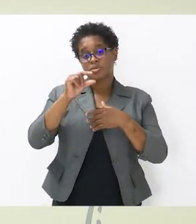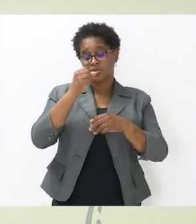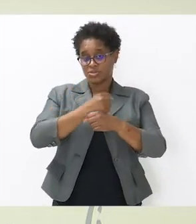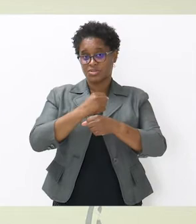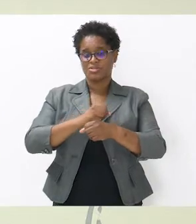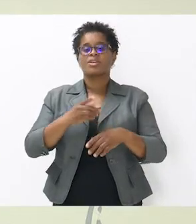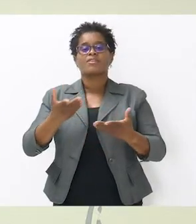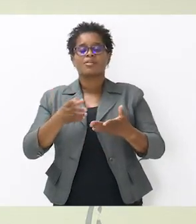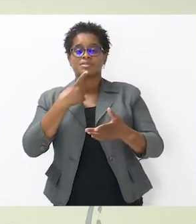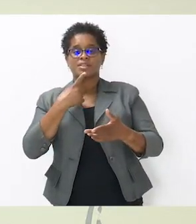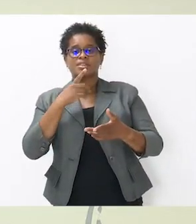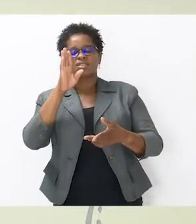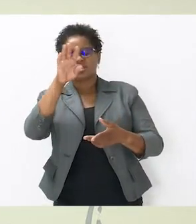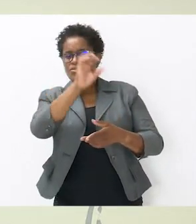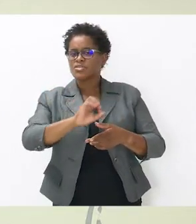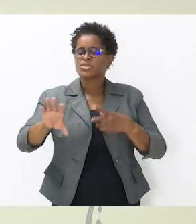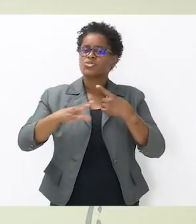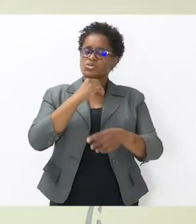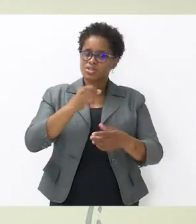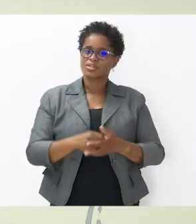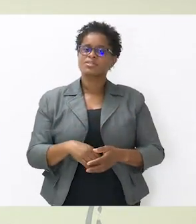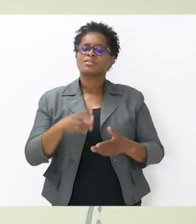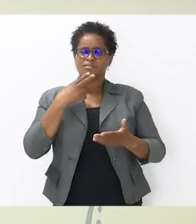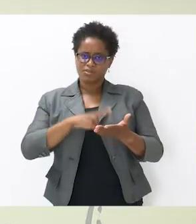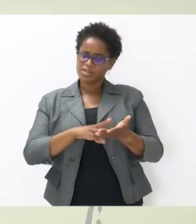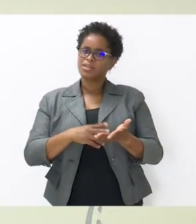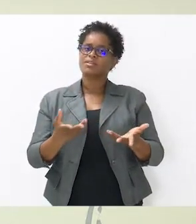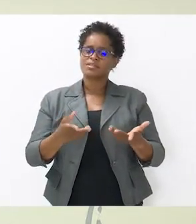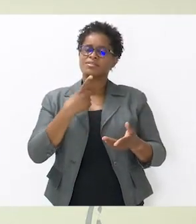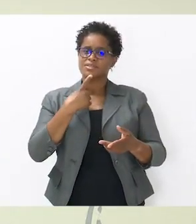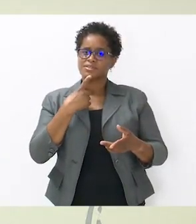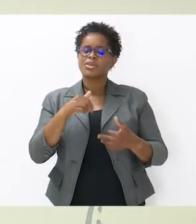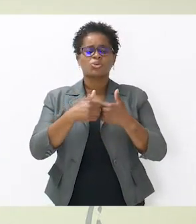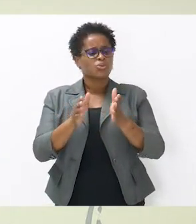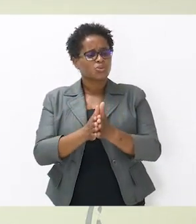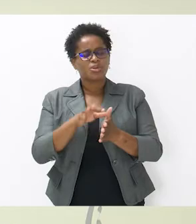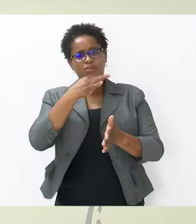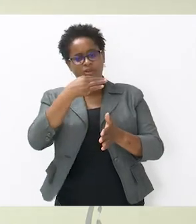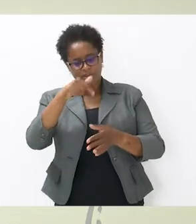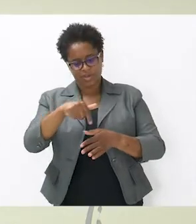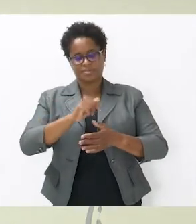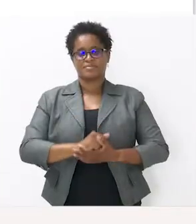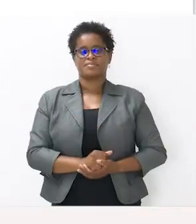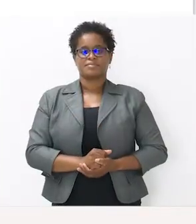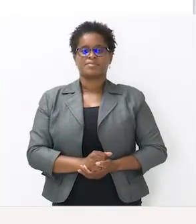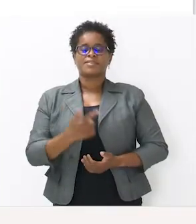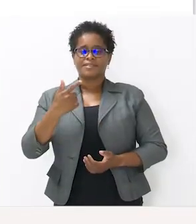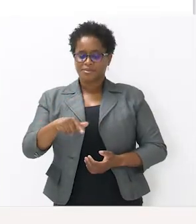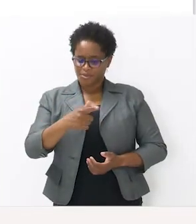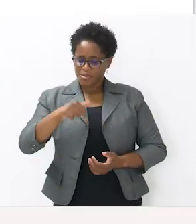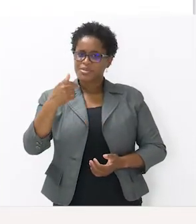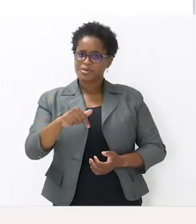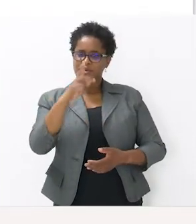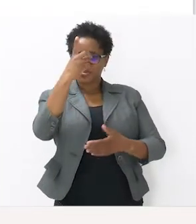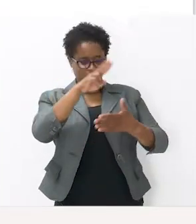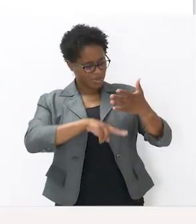exercícios. Vamos lá perceber se vocês conseguiram realmente entender tudo o que foi dito aqui. Temos aqui o